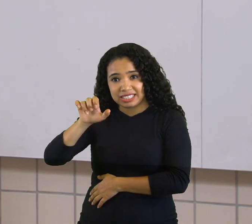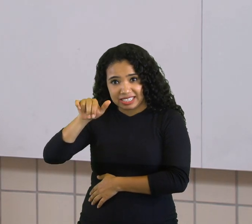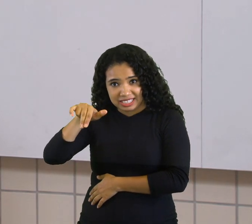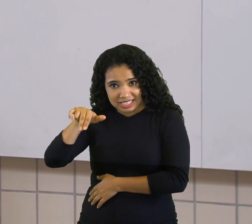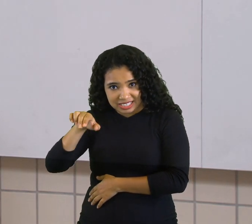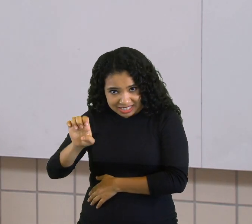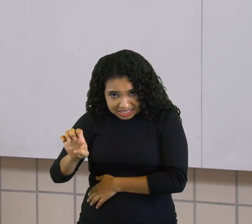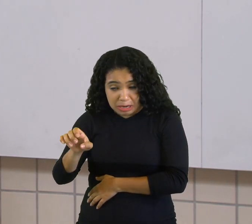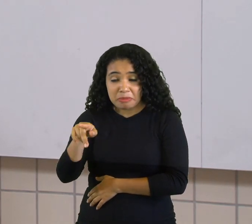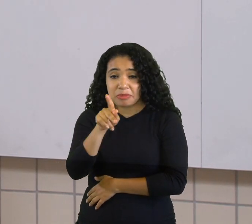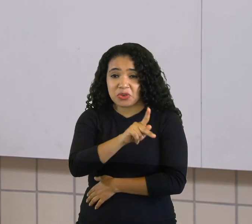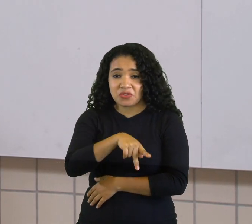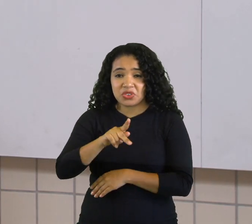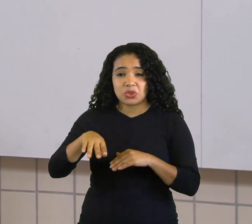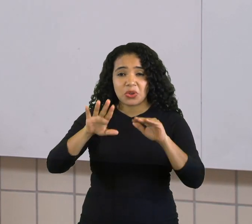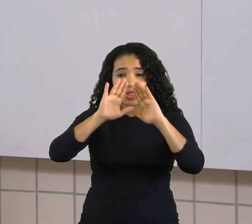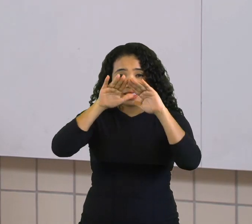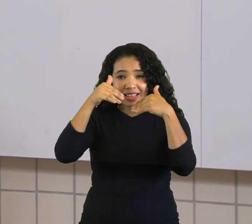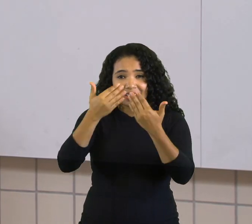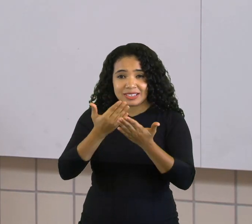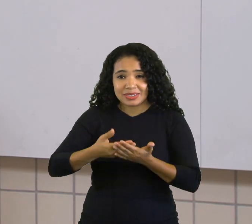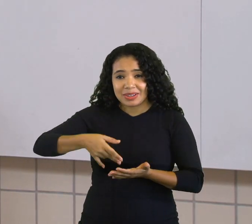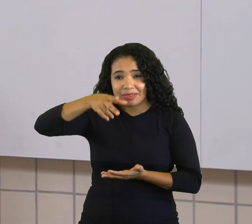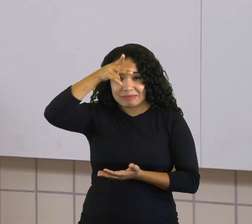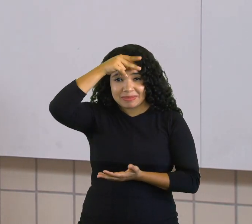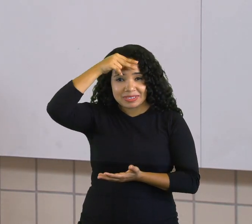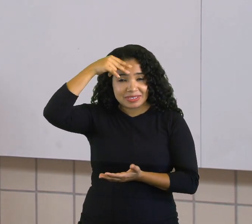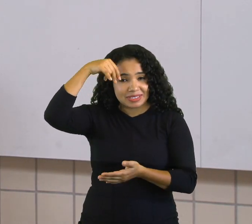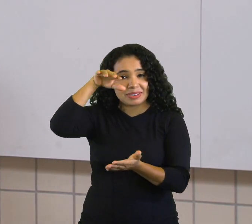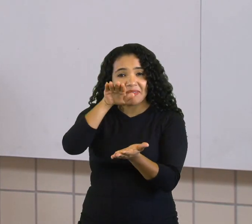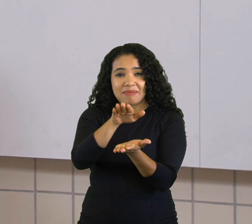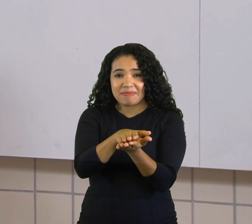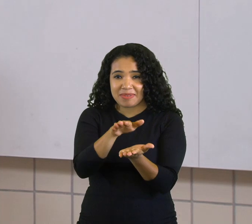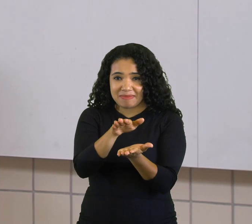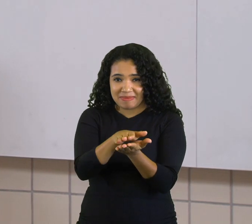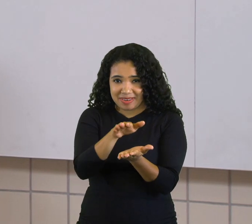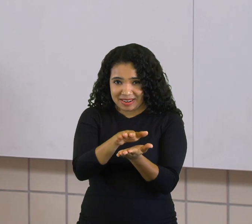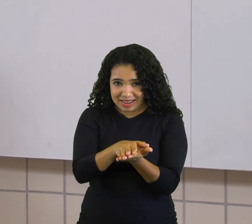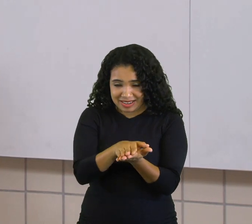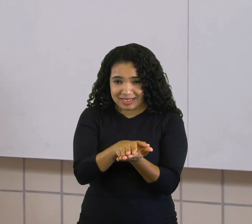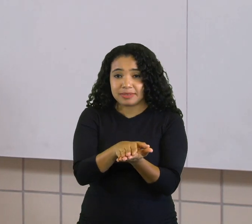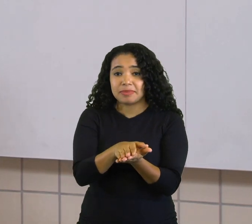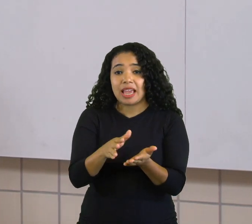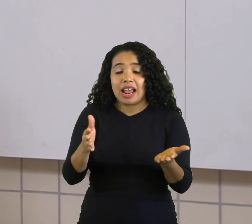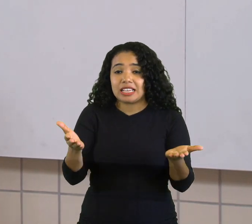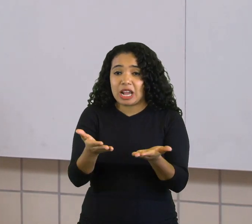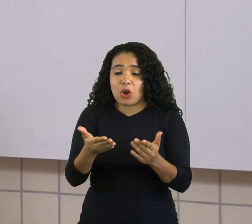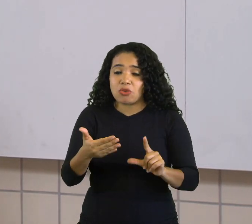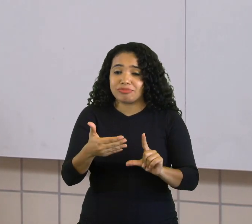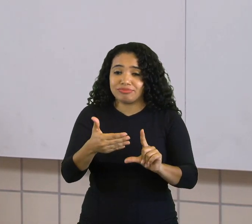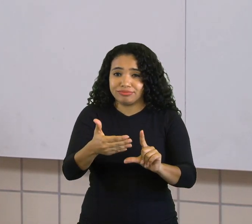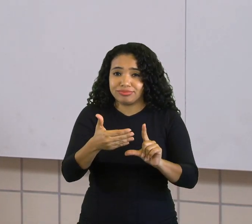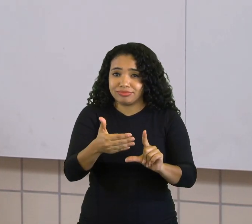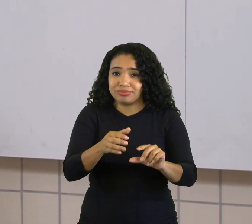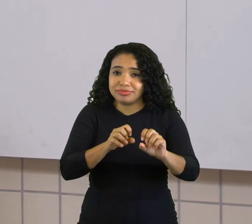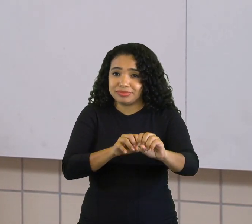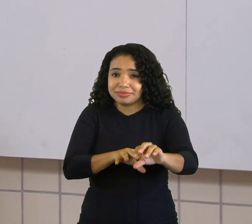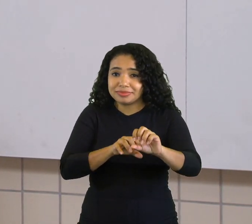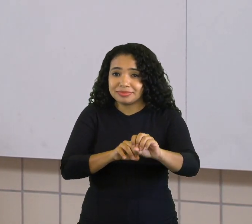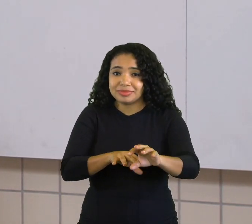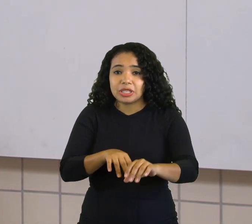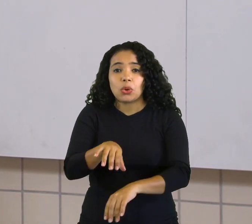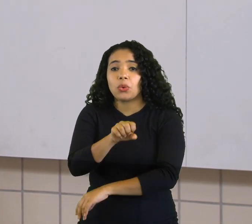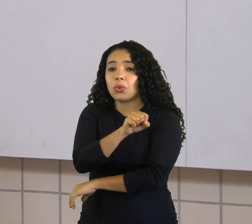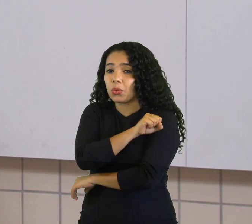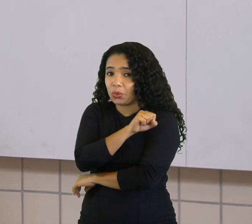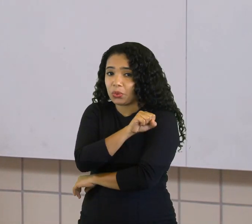Neuzilene e eu sou professora da língua inglesa da Rede Municipal de Palmas e nessa modalidade nós vamos ficar com o 8º ano,